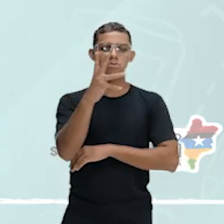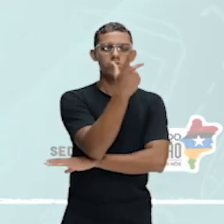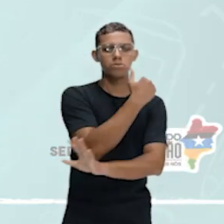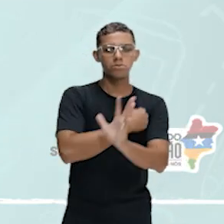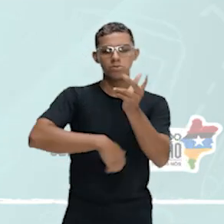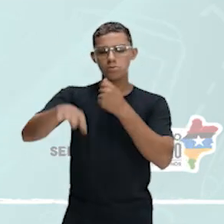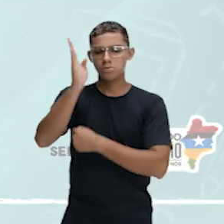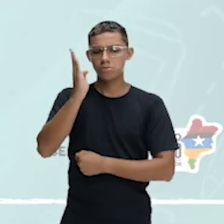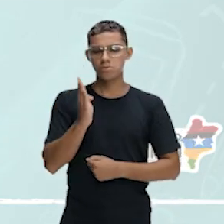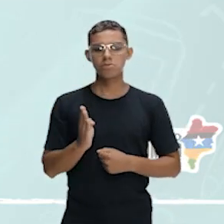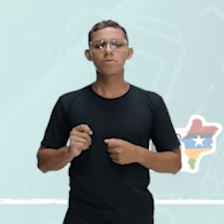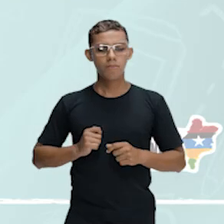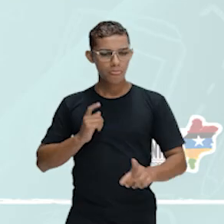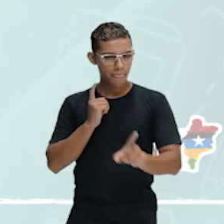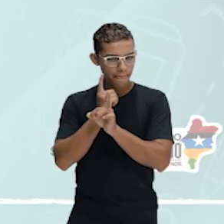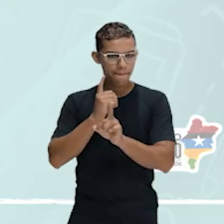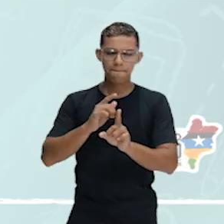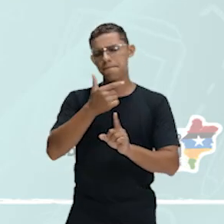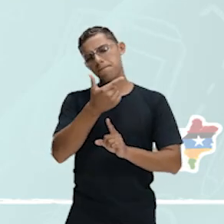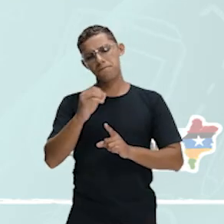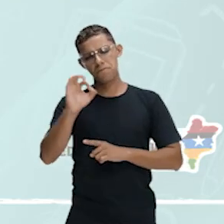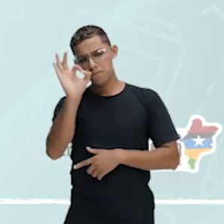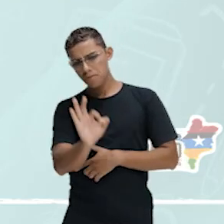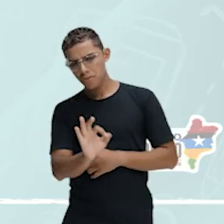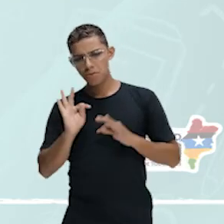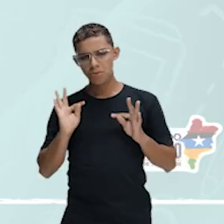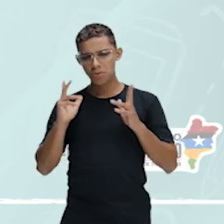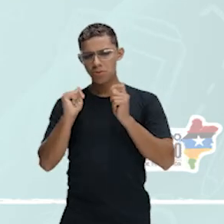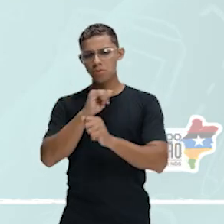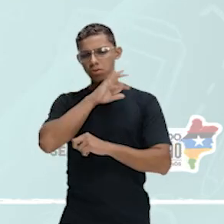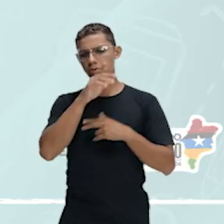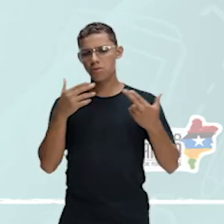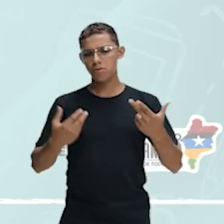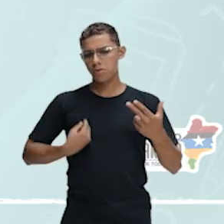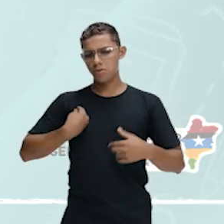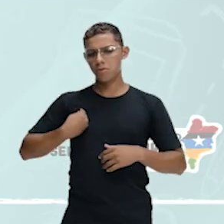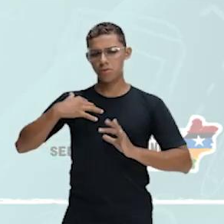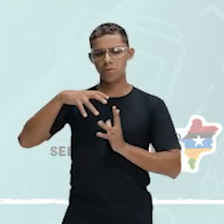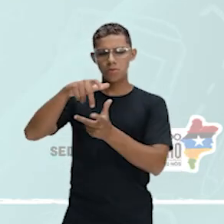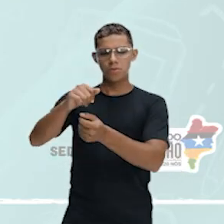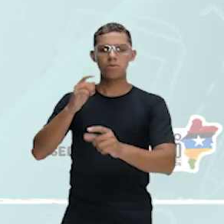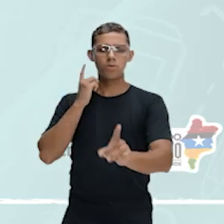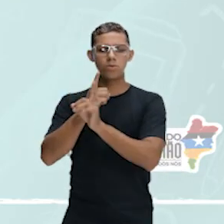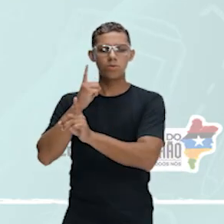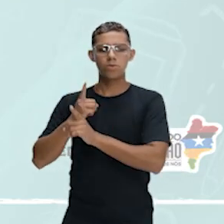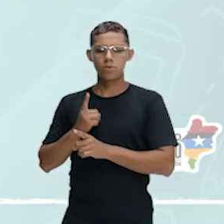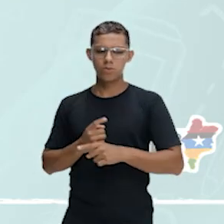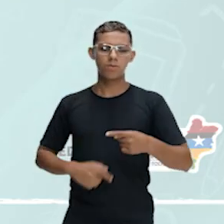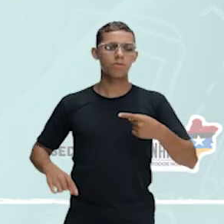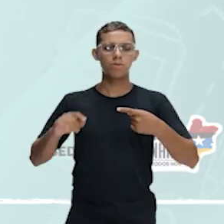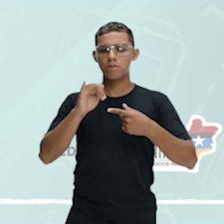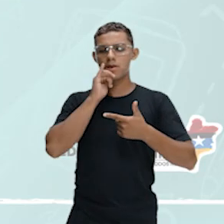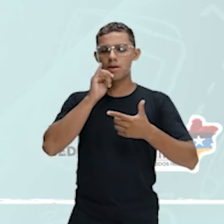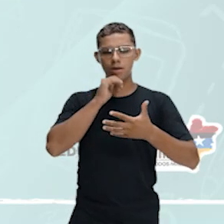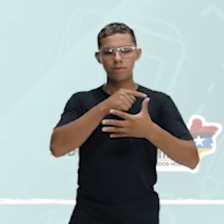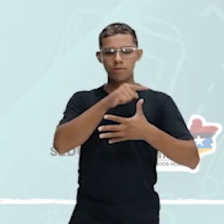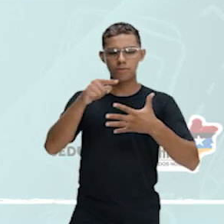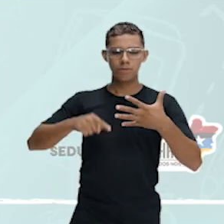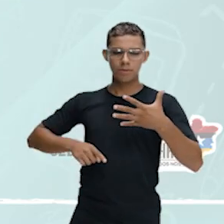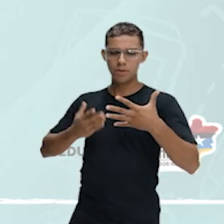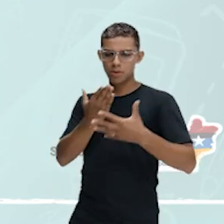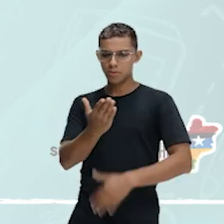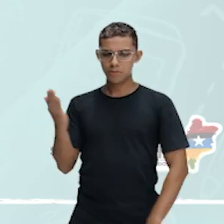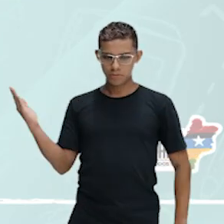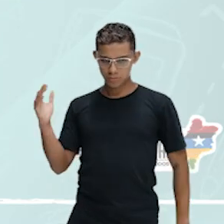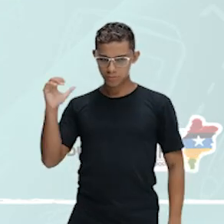49% do território brasileiro. 20% de todas as espécies vivas do planeta nós encontramos nesse tipo de ambiente.